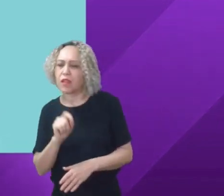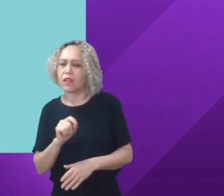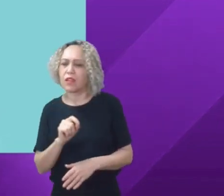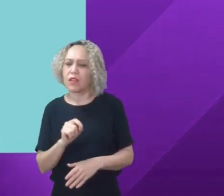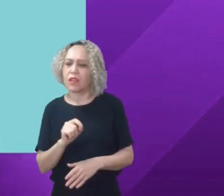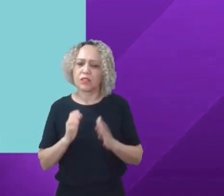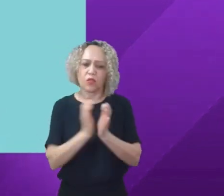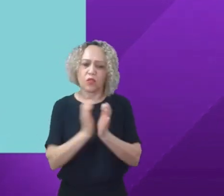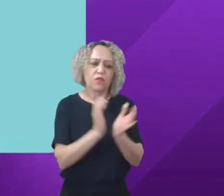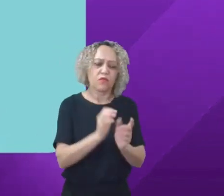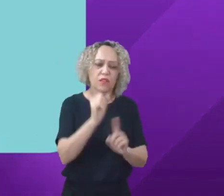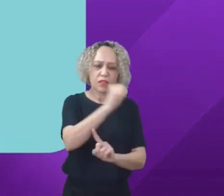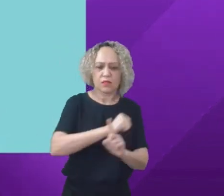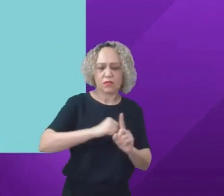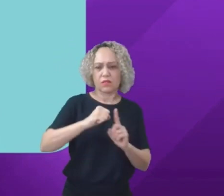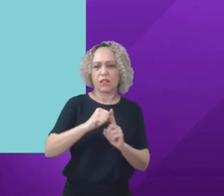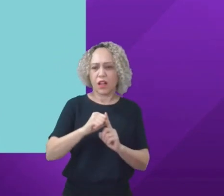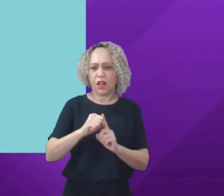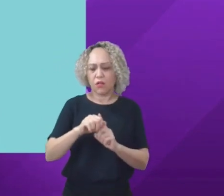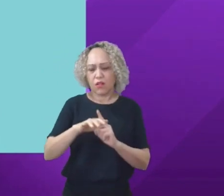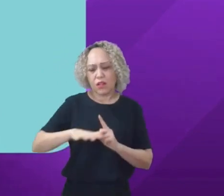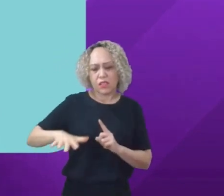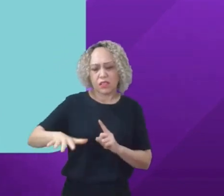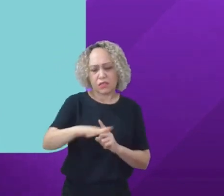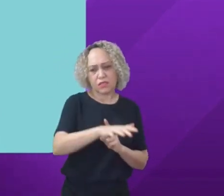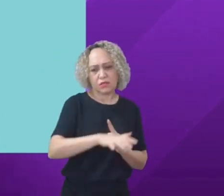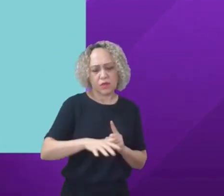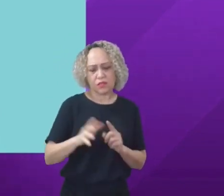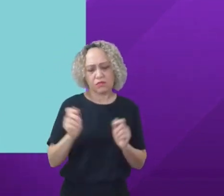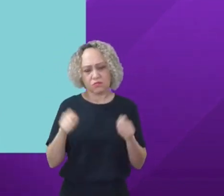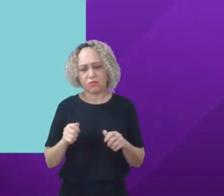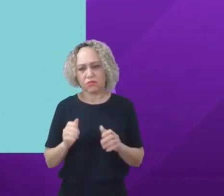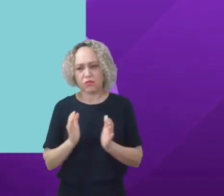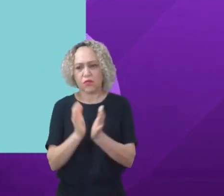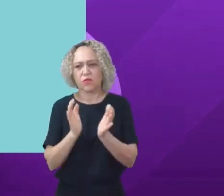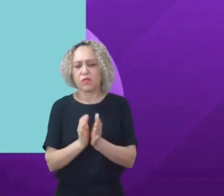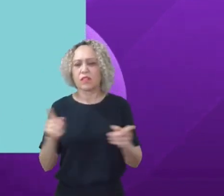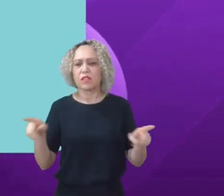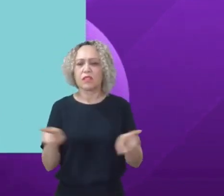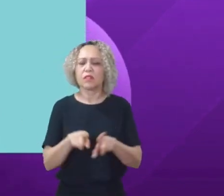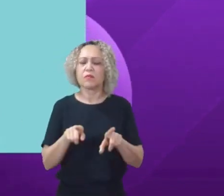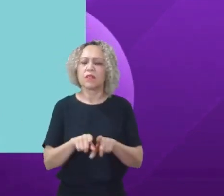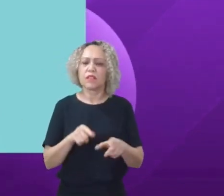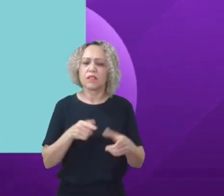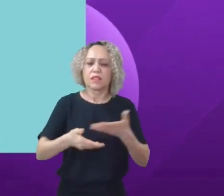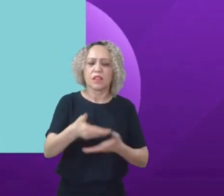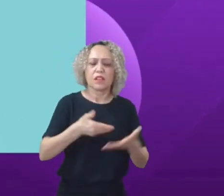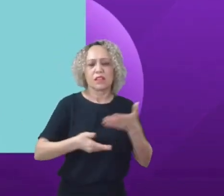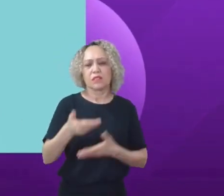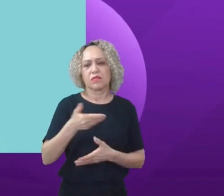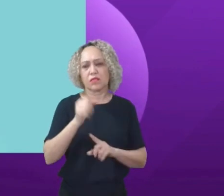de convivência social e de espaço ali onde está a conviver, mas também de relações